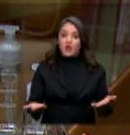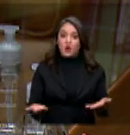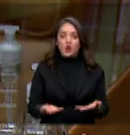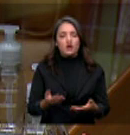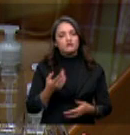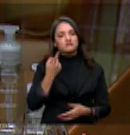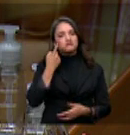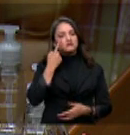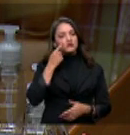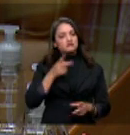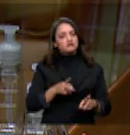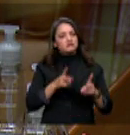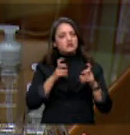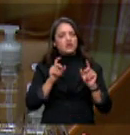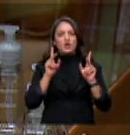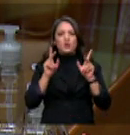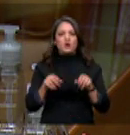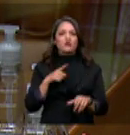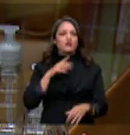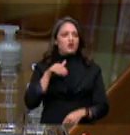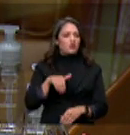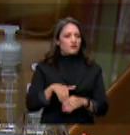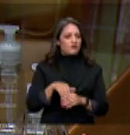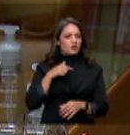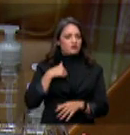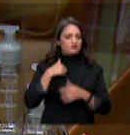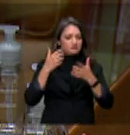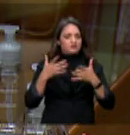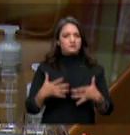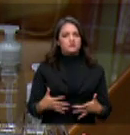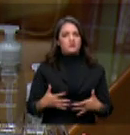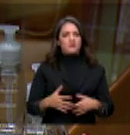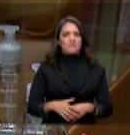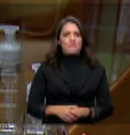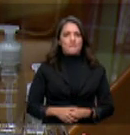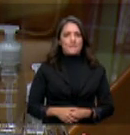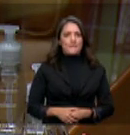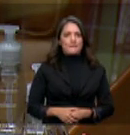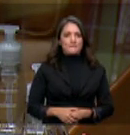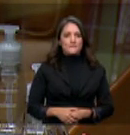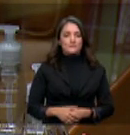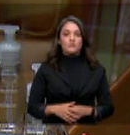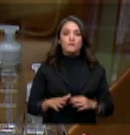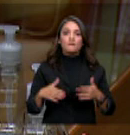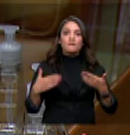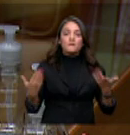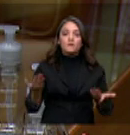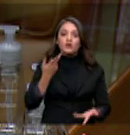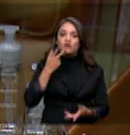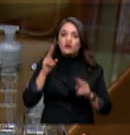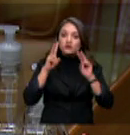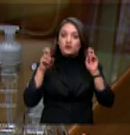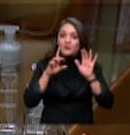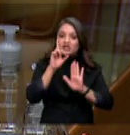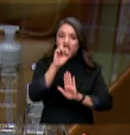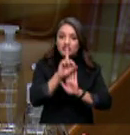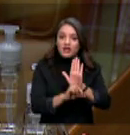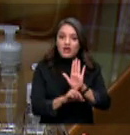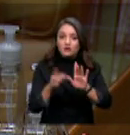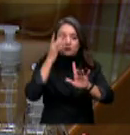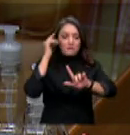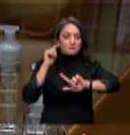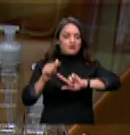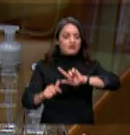considerando, como considerei e acentuei no voto que alisarei, que quando se cuidam de direitos fundamentais dos